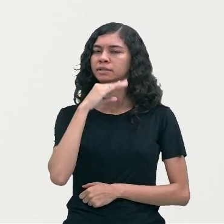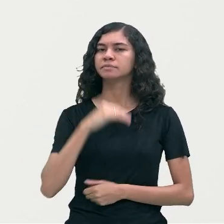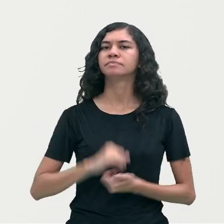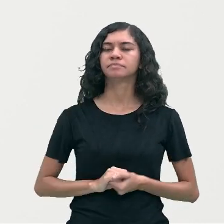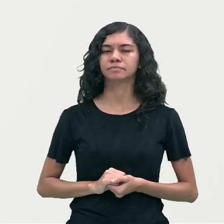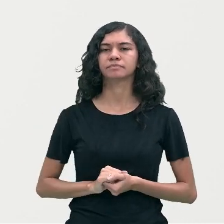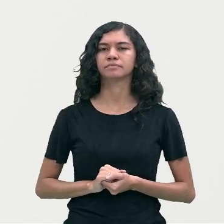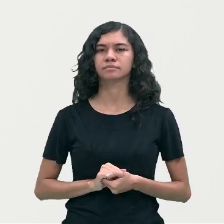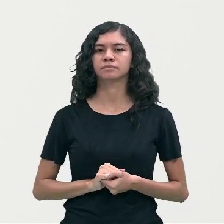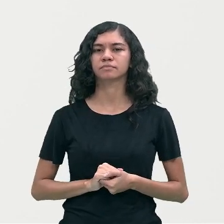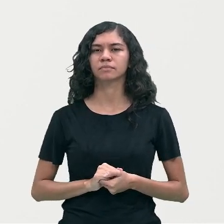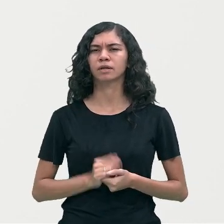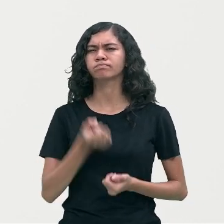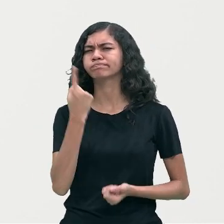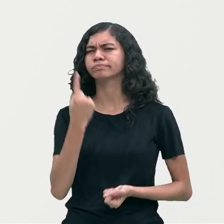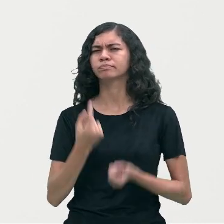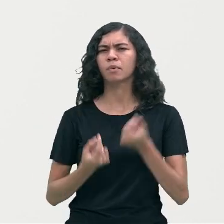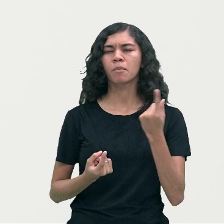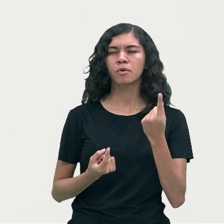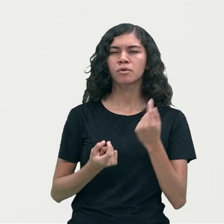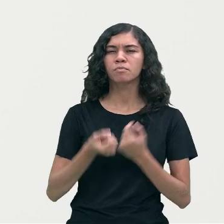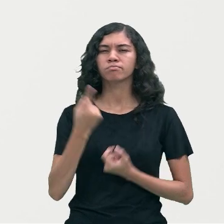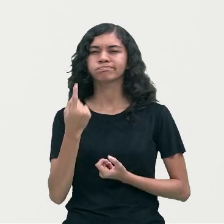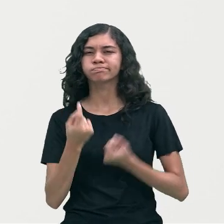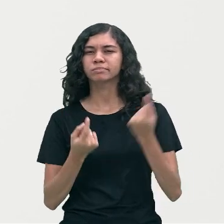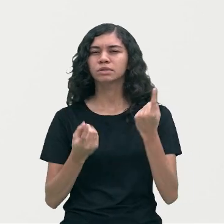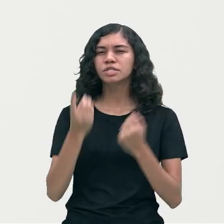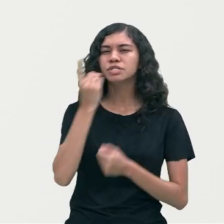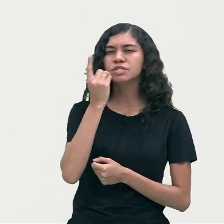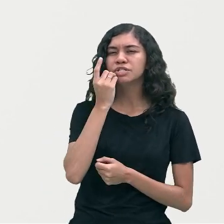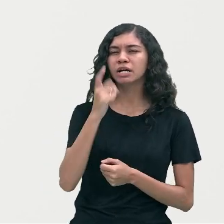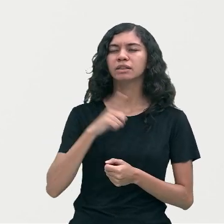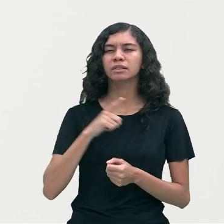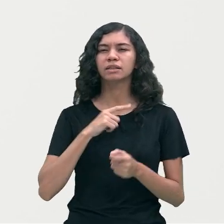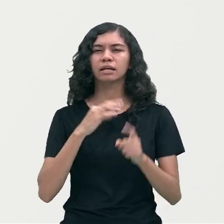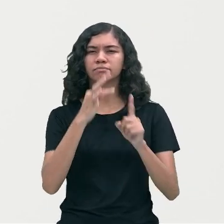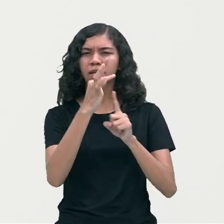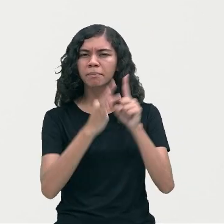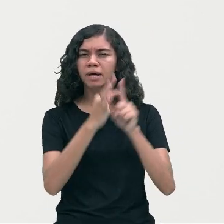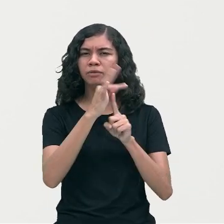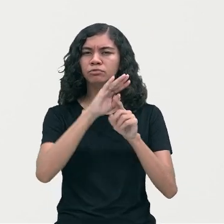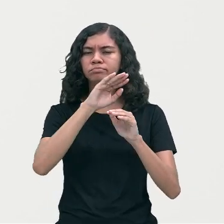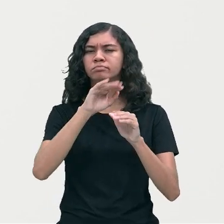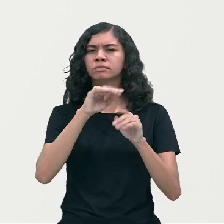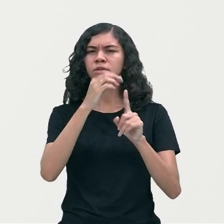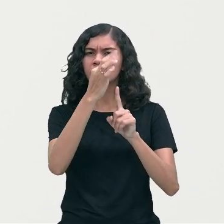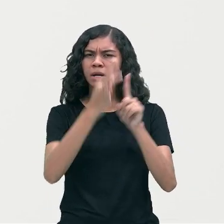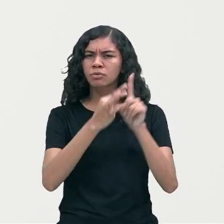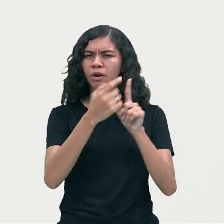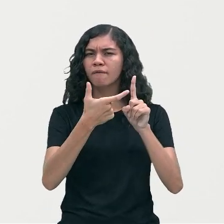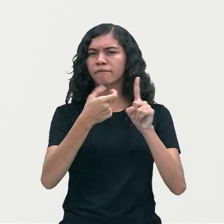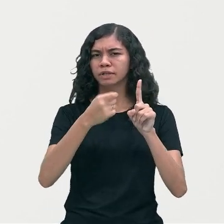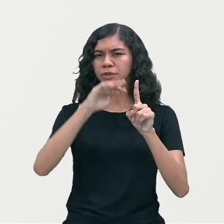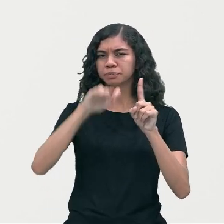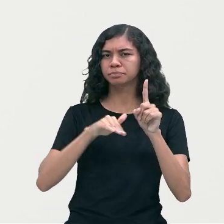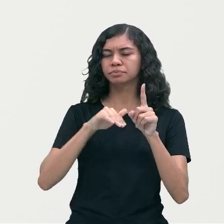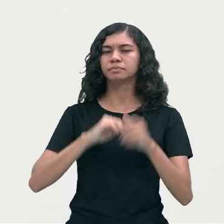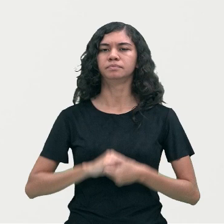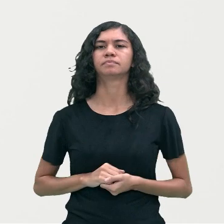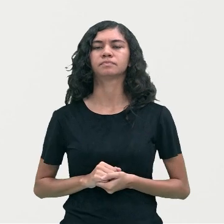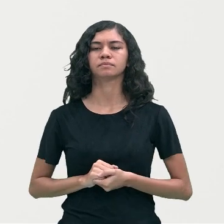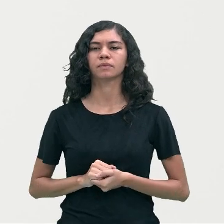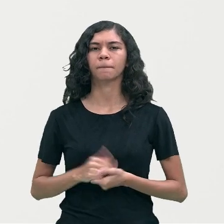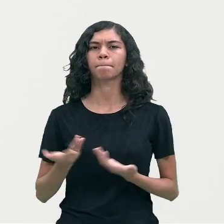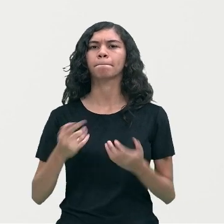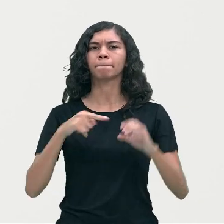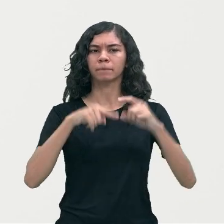dias que a gente vai encontrar aqui na Amazônia uma temperatura abaixo dos 20 graus. Por essa região ser atravessada na linha do Equador, nós